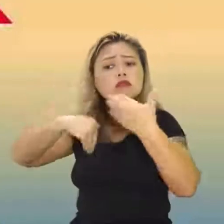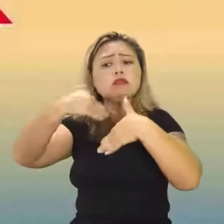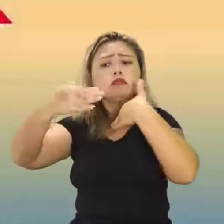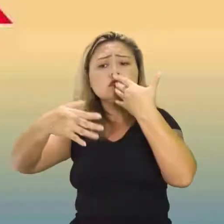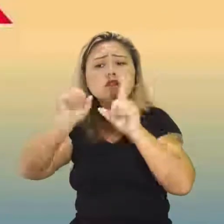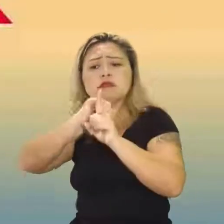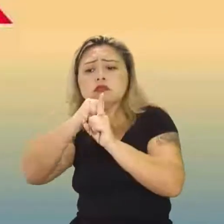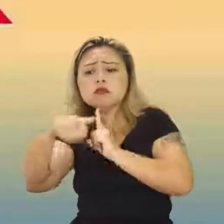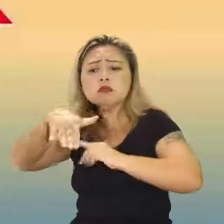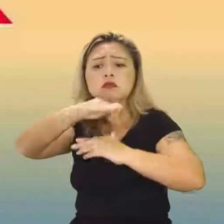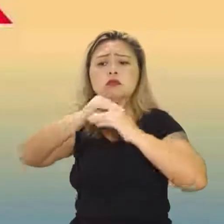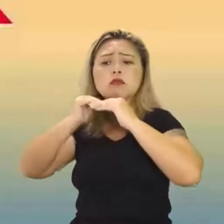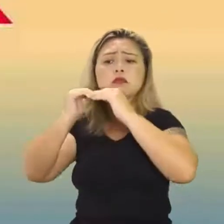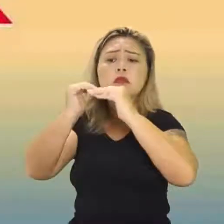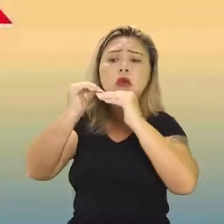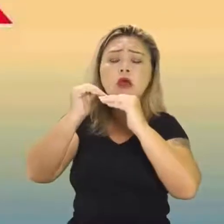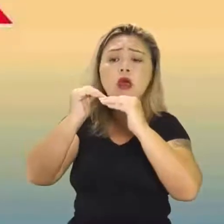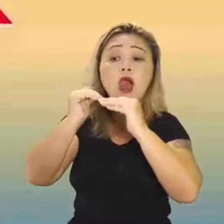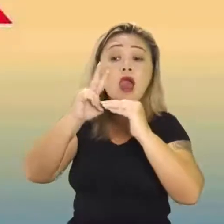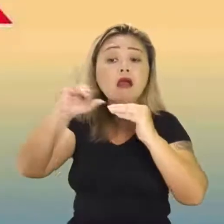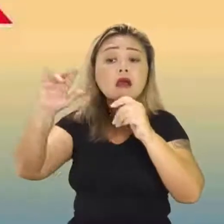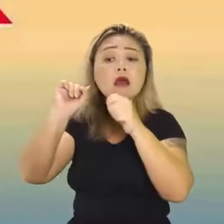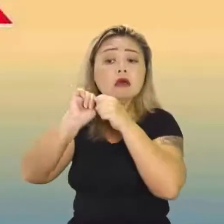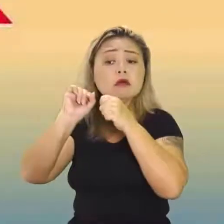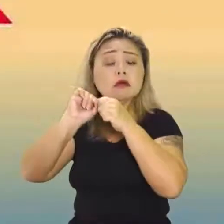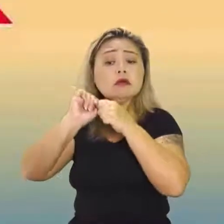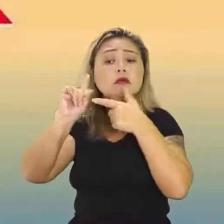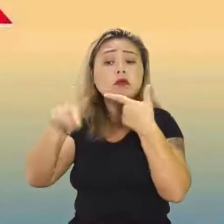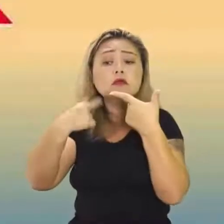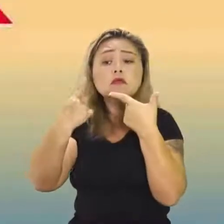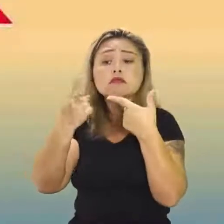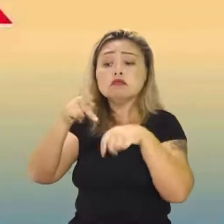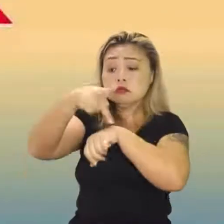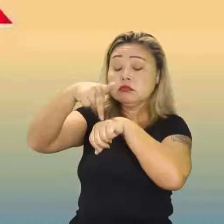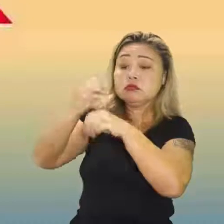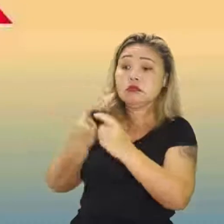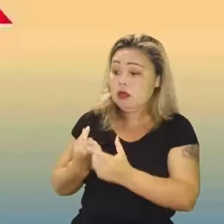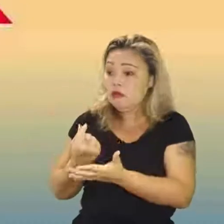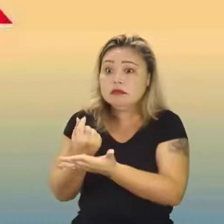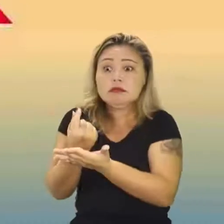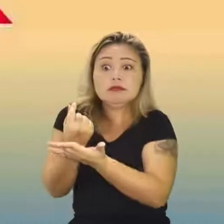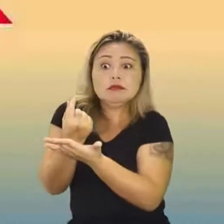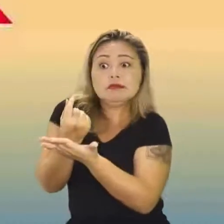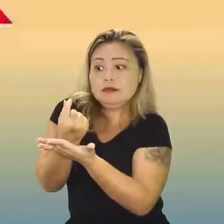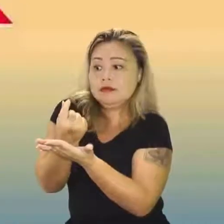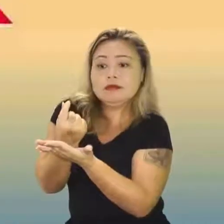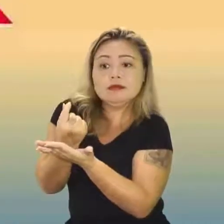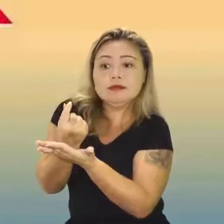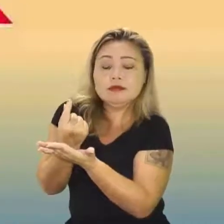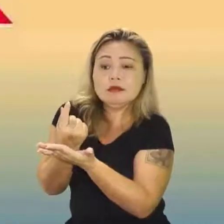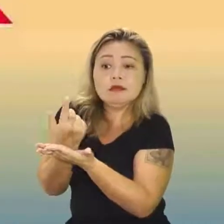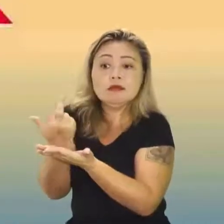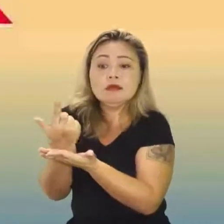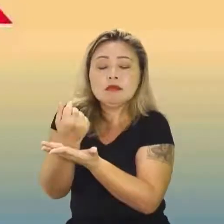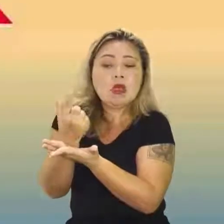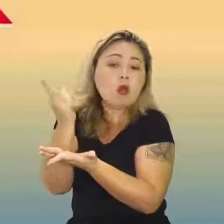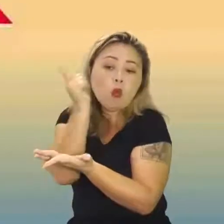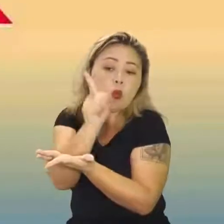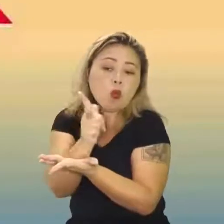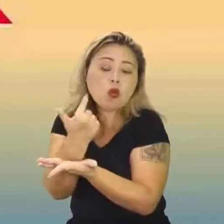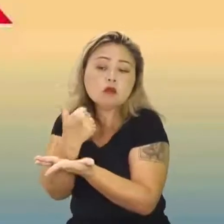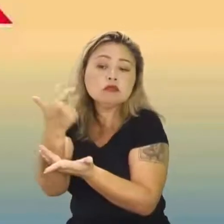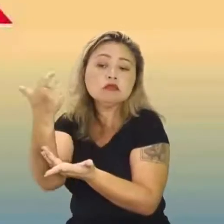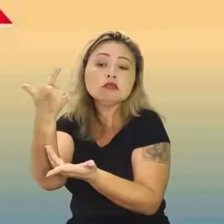crescimento desse socialismo vai fazer com que os países capitalistas que tinham, mesmo os que tinham ganho